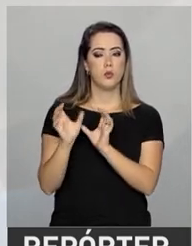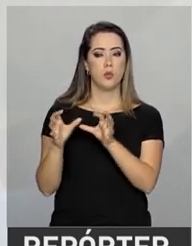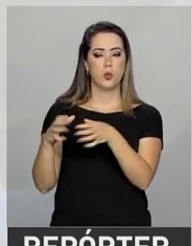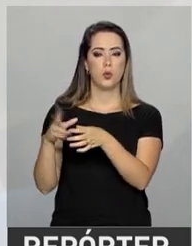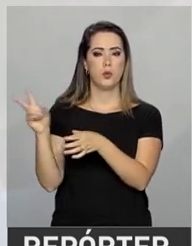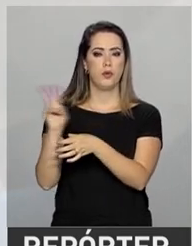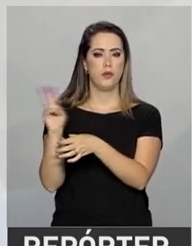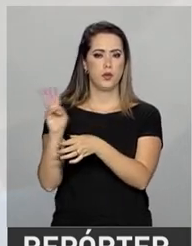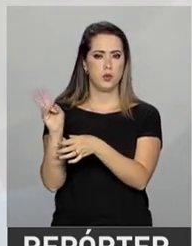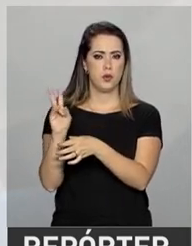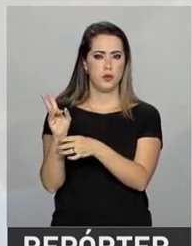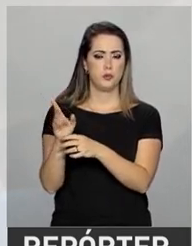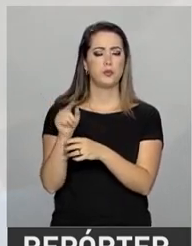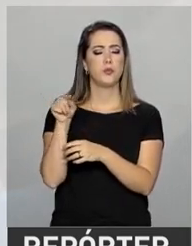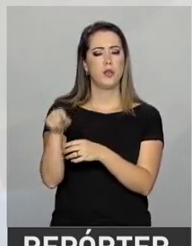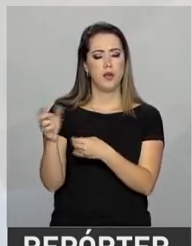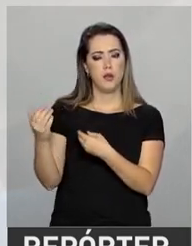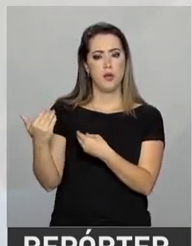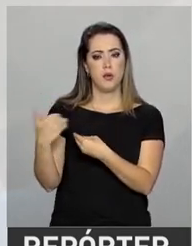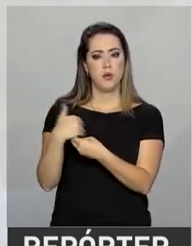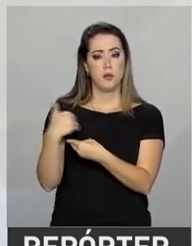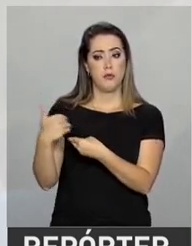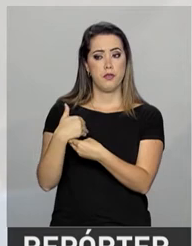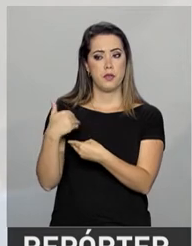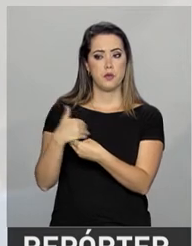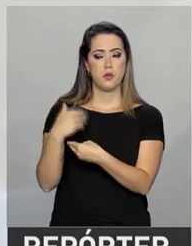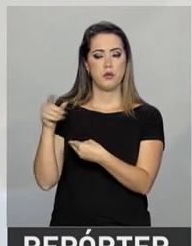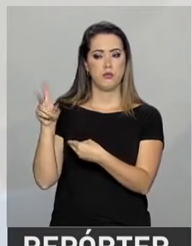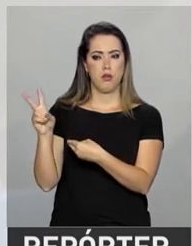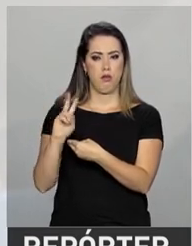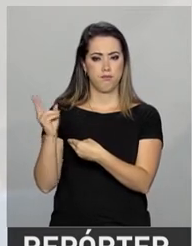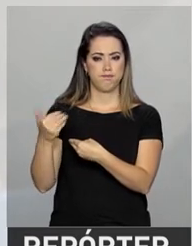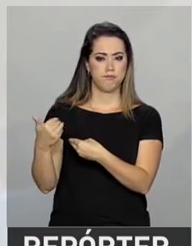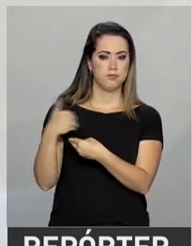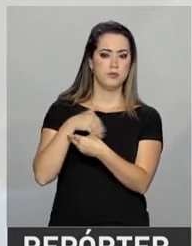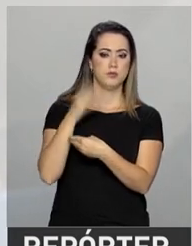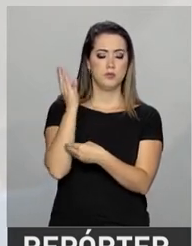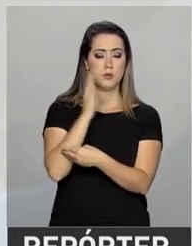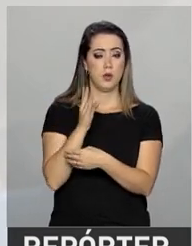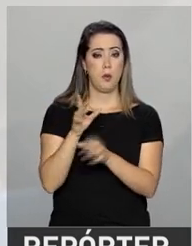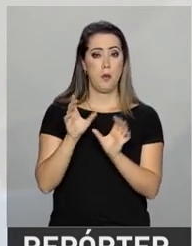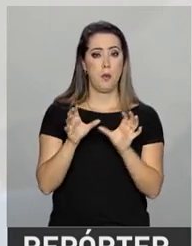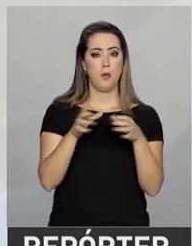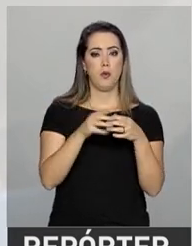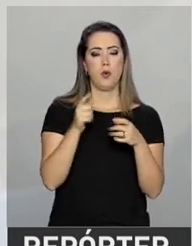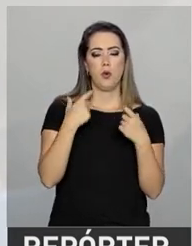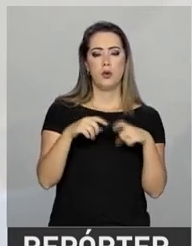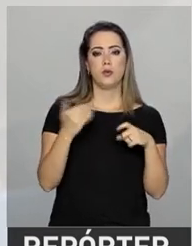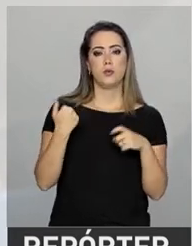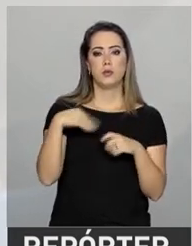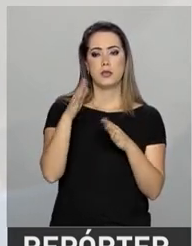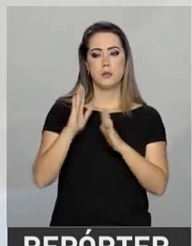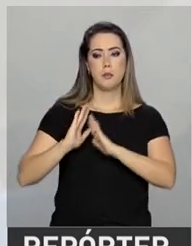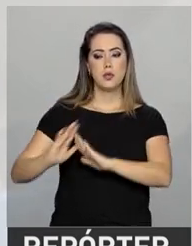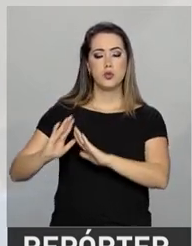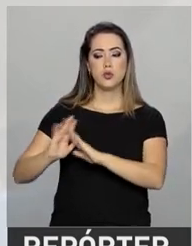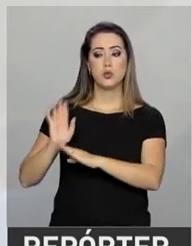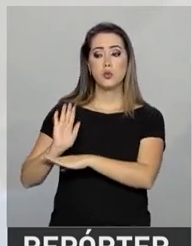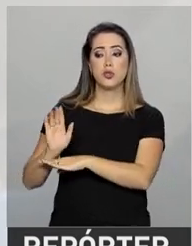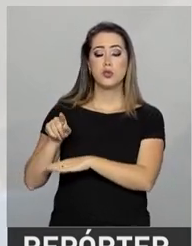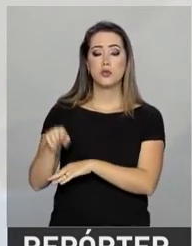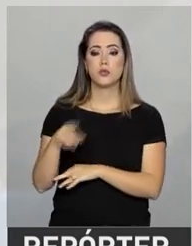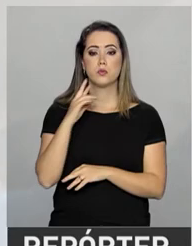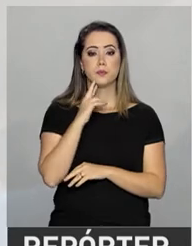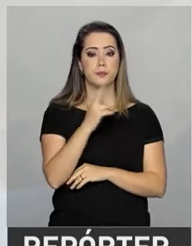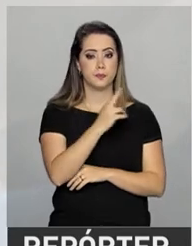venezuelanos e foram os imigrantes vindos da venezuela que fizeram com que o estado com mais pedidos de reconhecimento de refúgio no ano passado